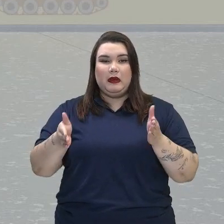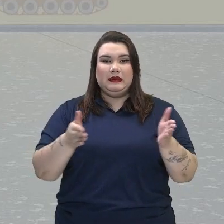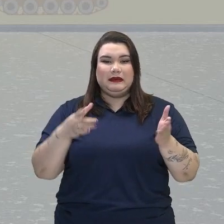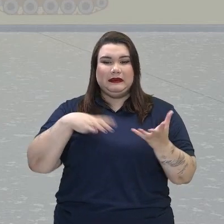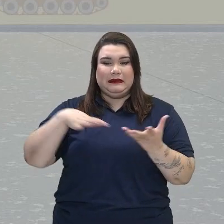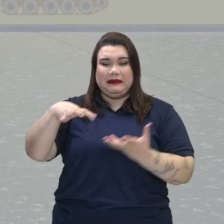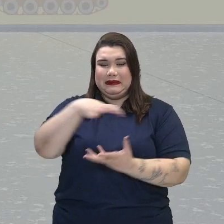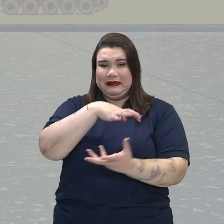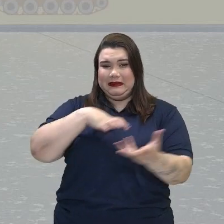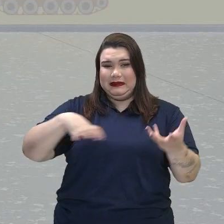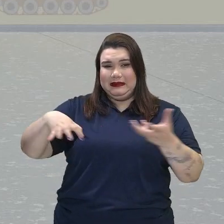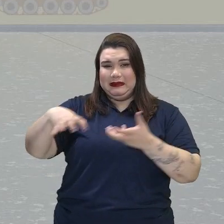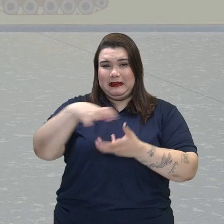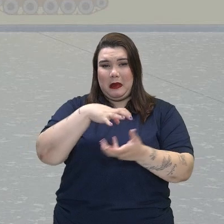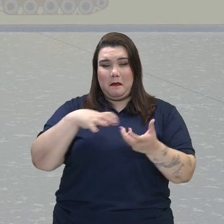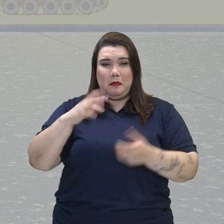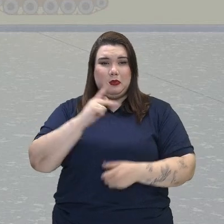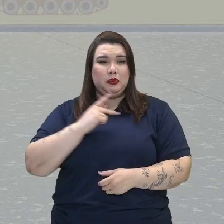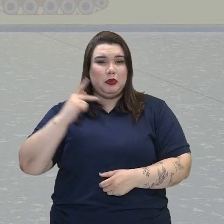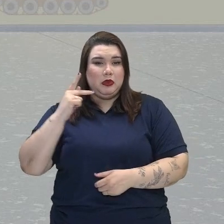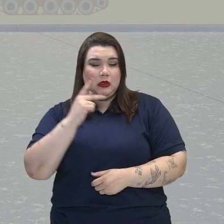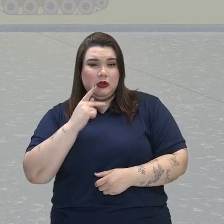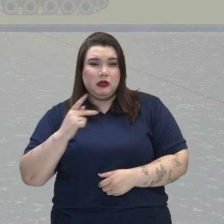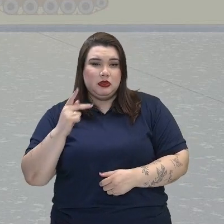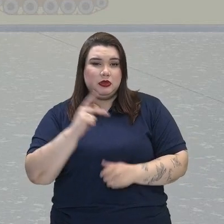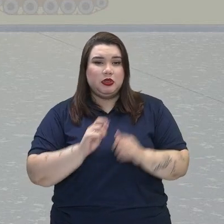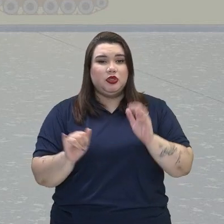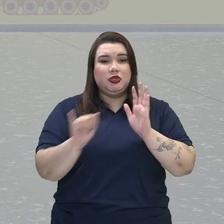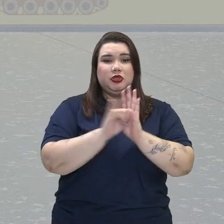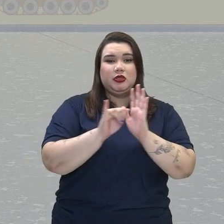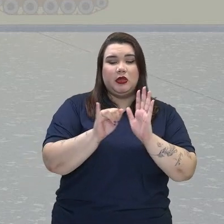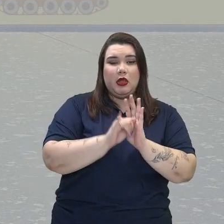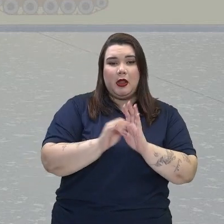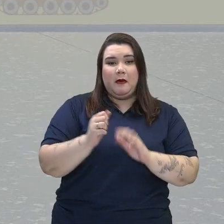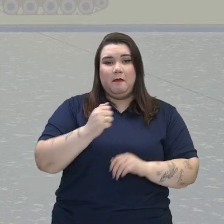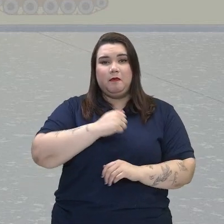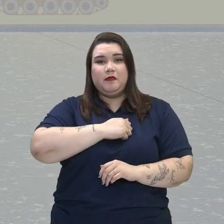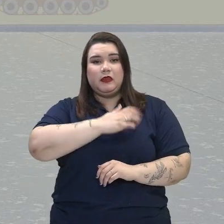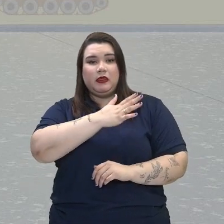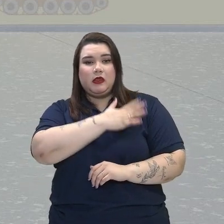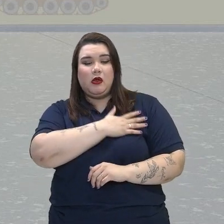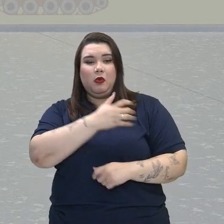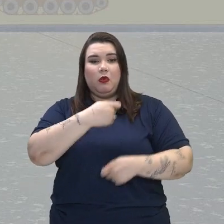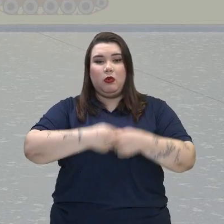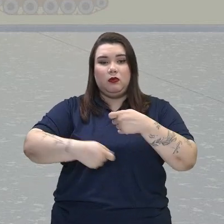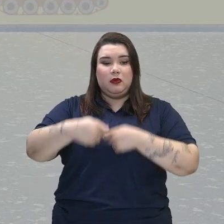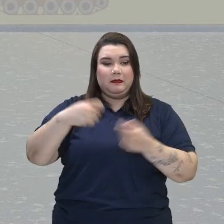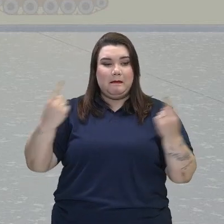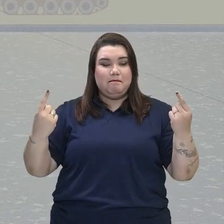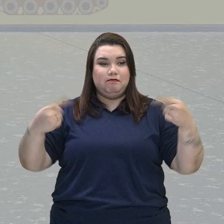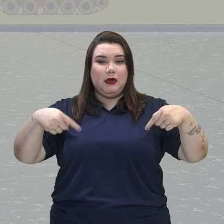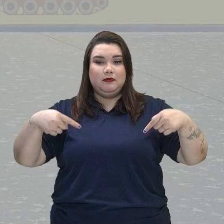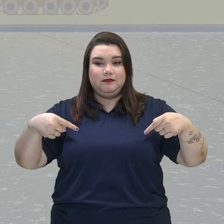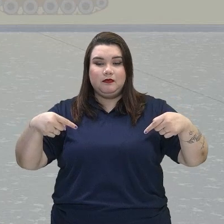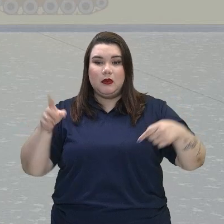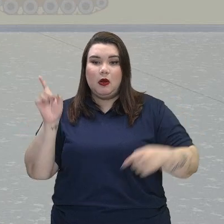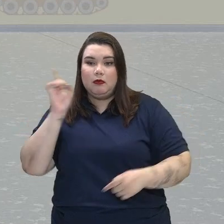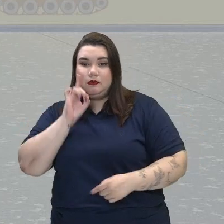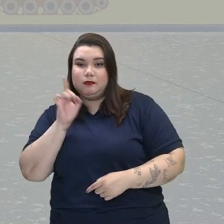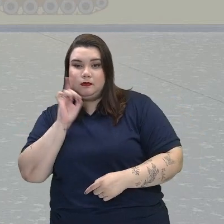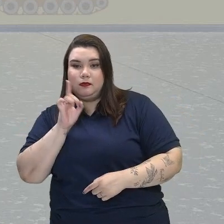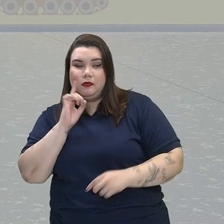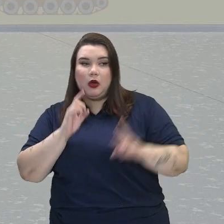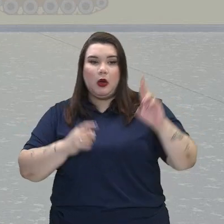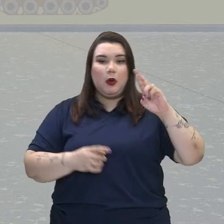intensa rivalidade política, ideológica, militar e econômica entre os Estados